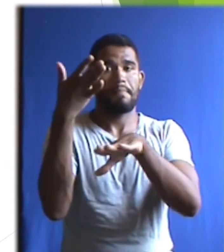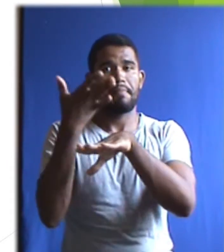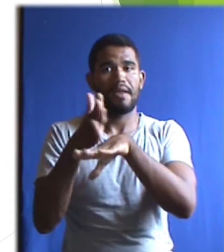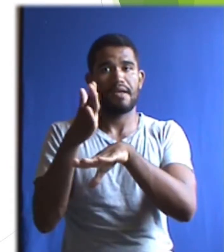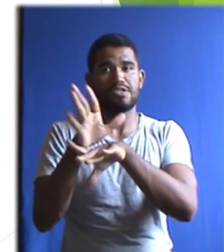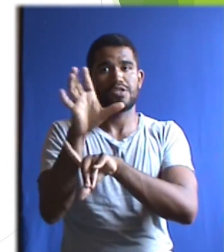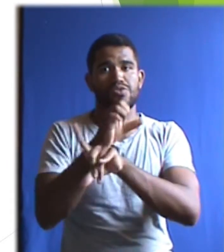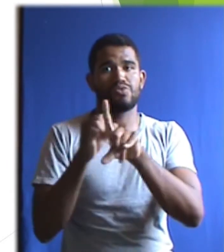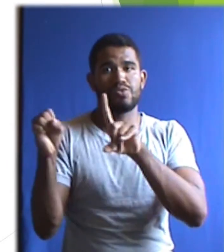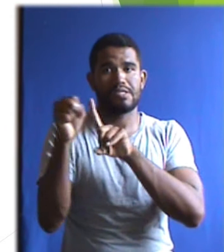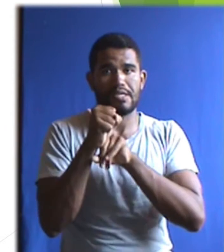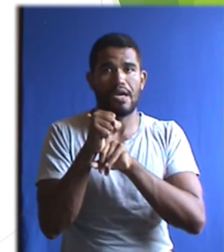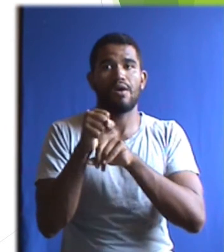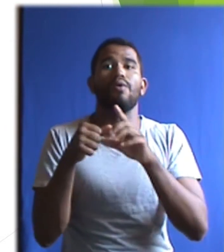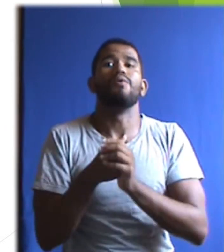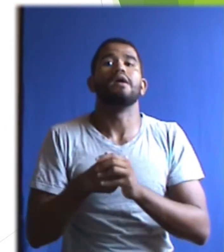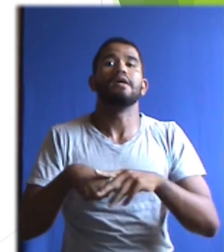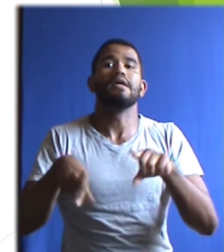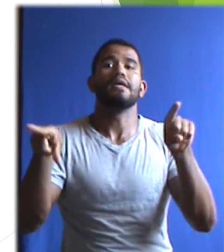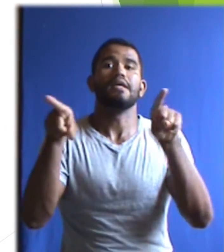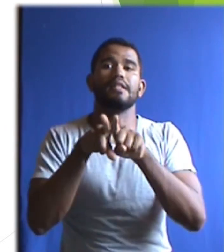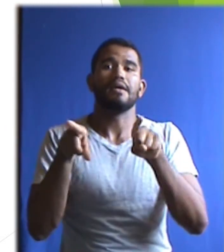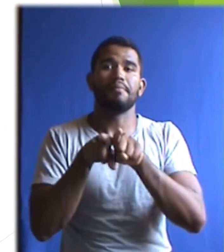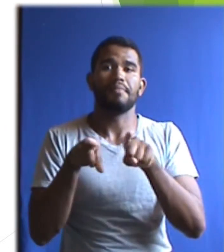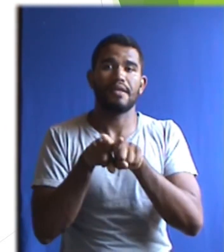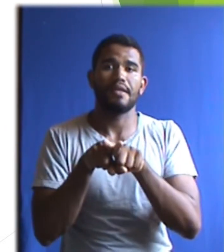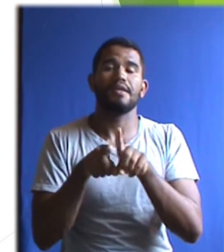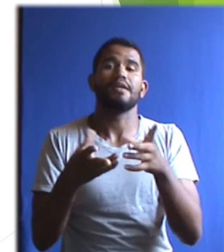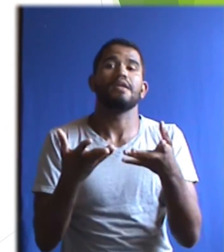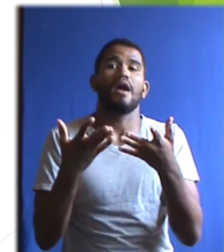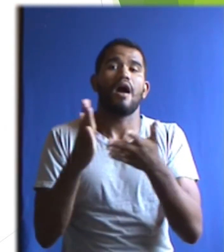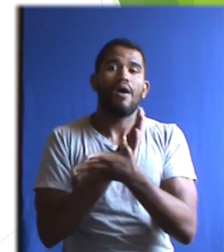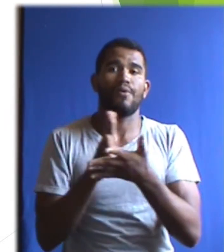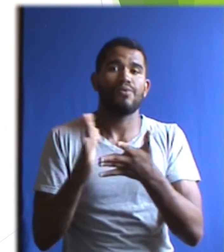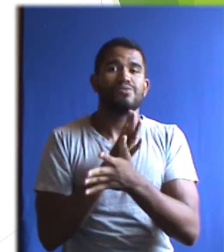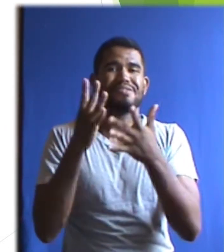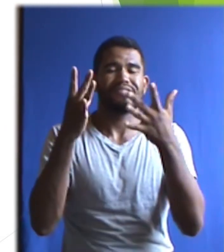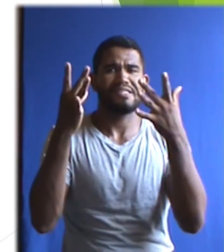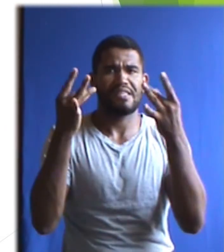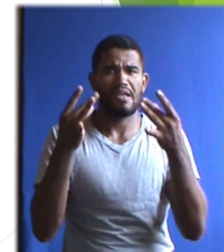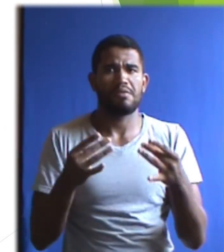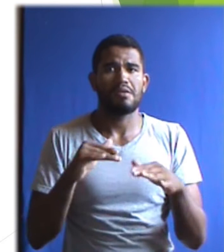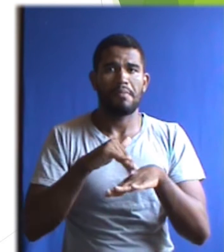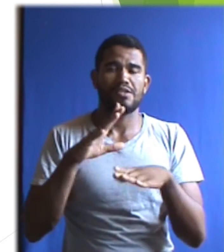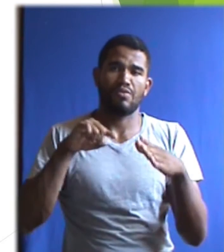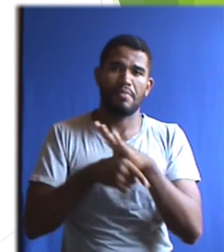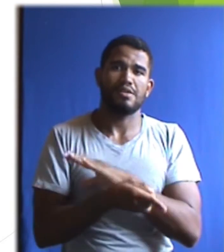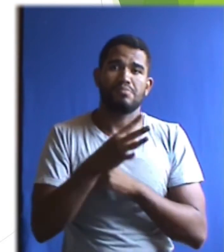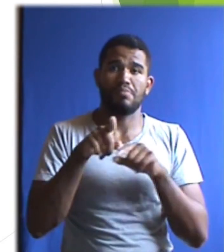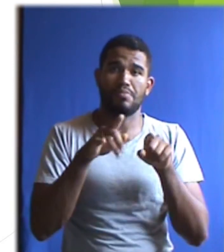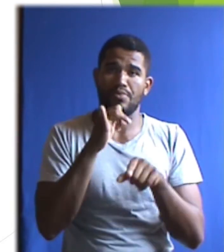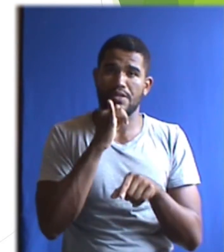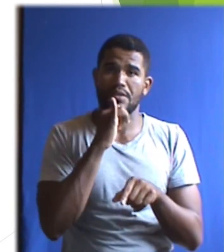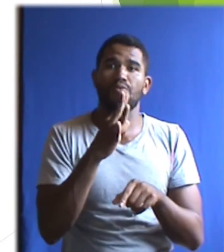de prática social. Você também adentra em questões mais práticas, mais complexas, como